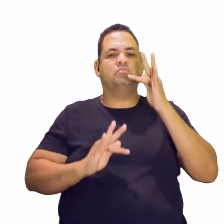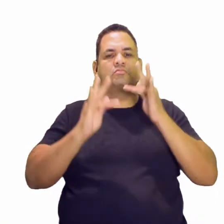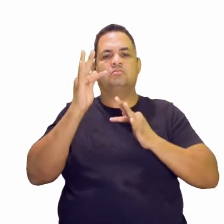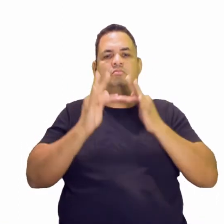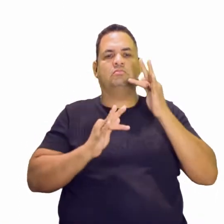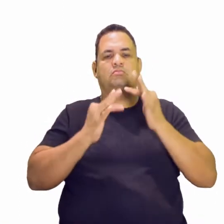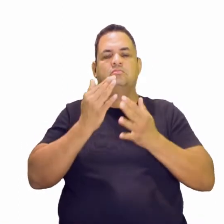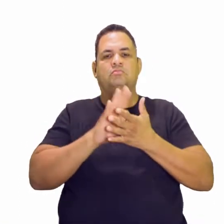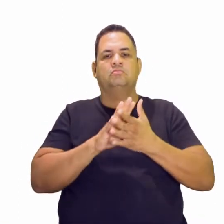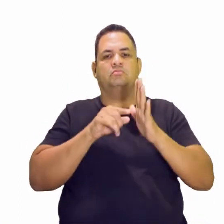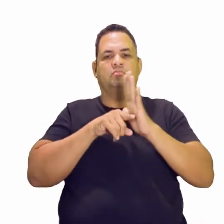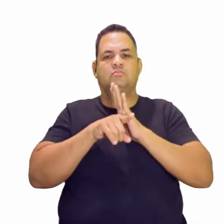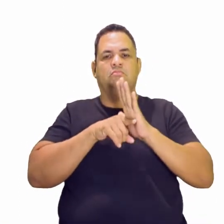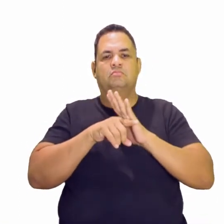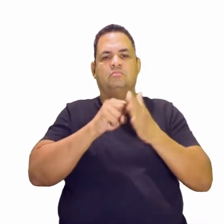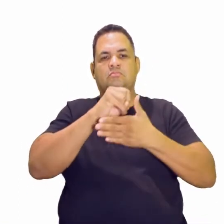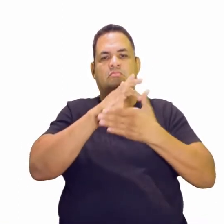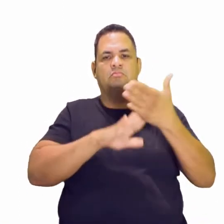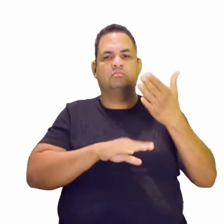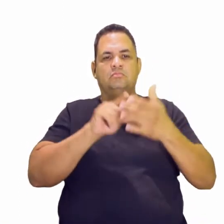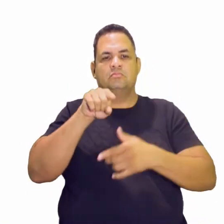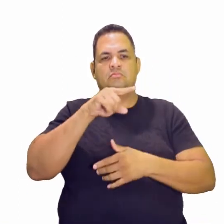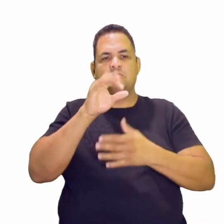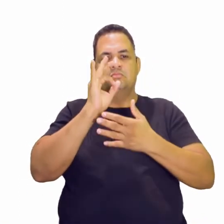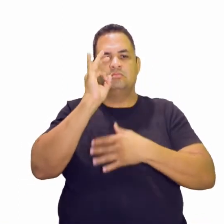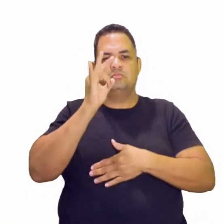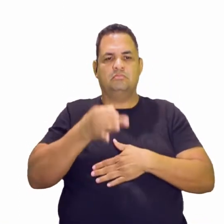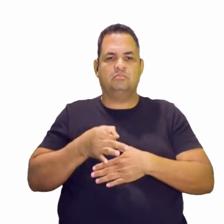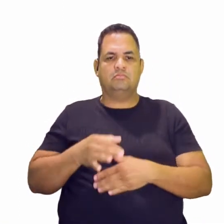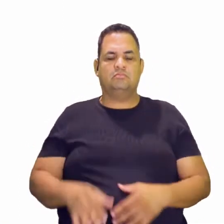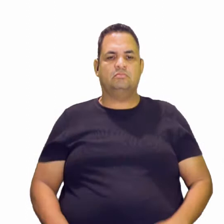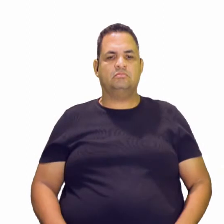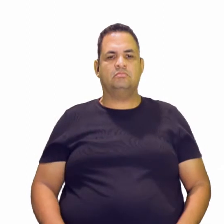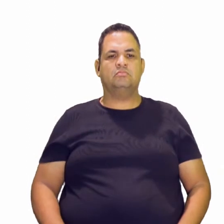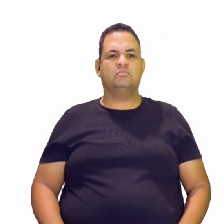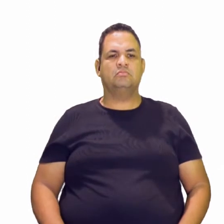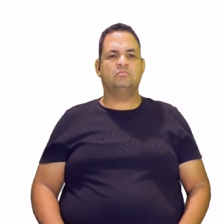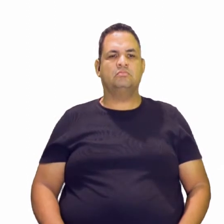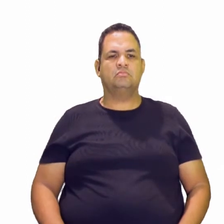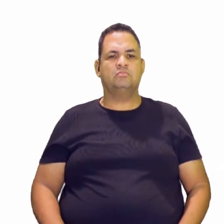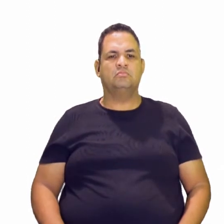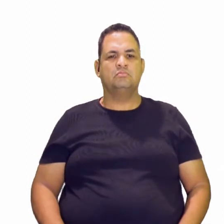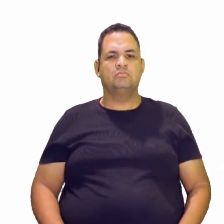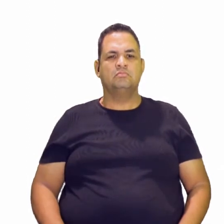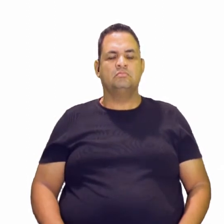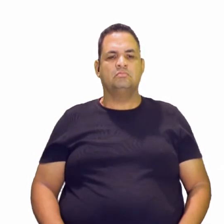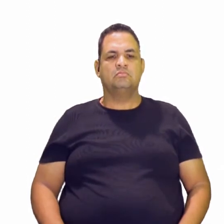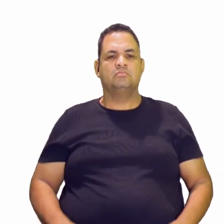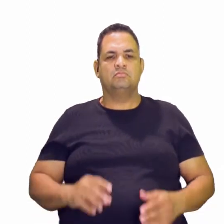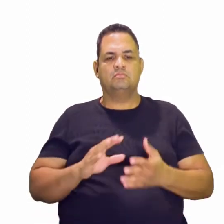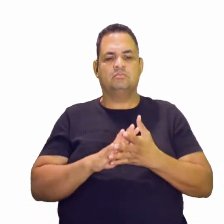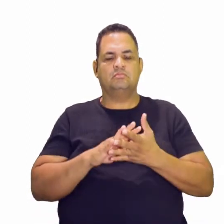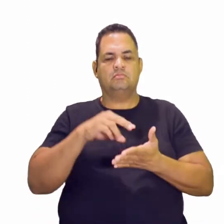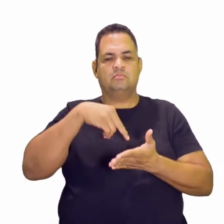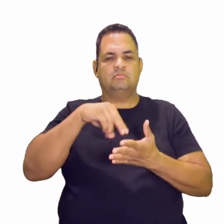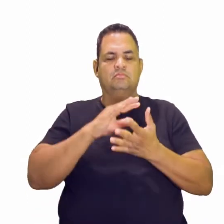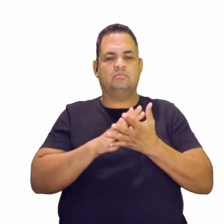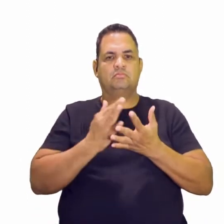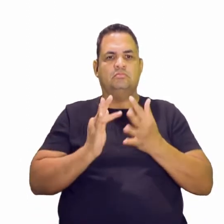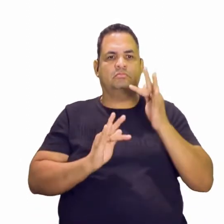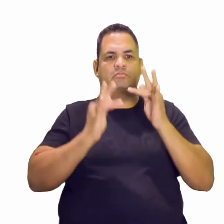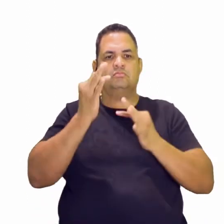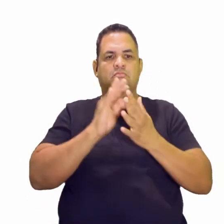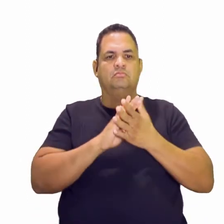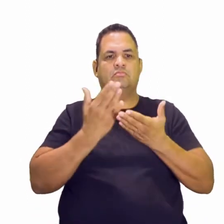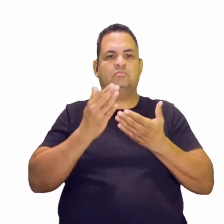folclórica, analise as asserções a seguir e marque a alternativa correta. Então, a dança folclórica são comemoração